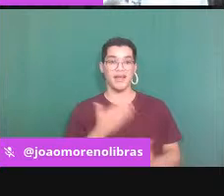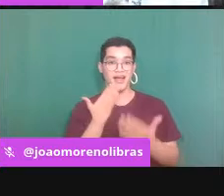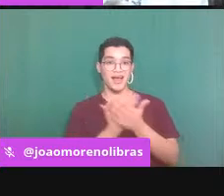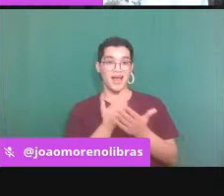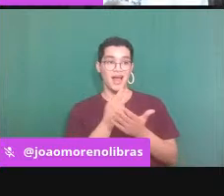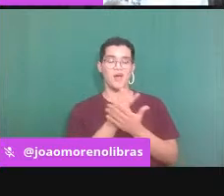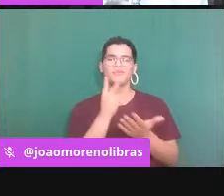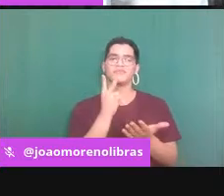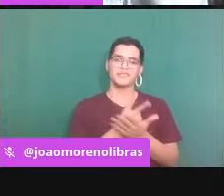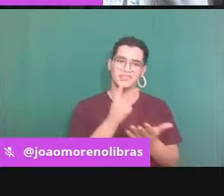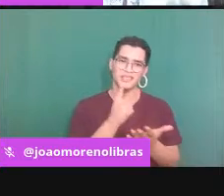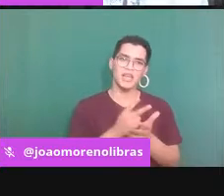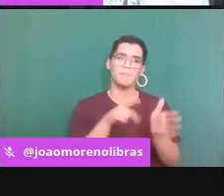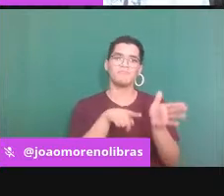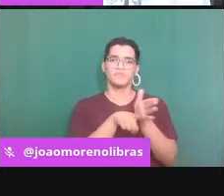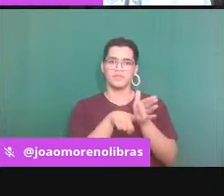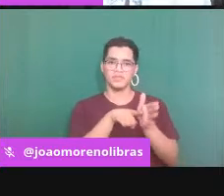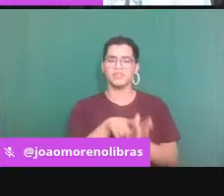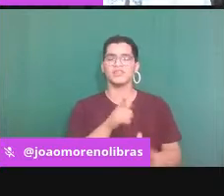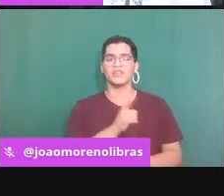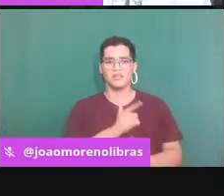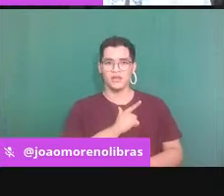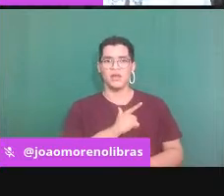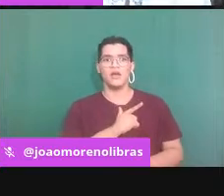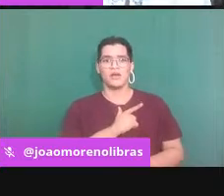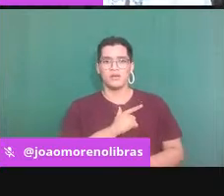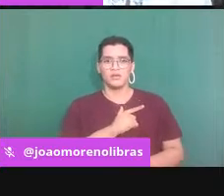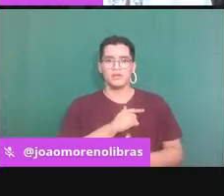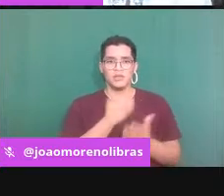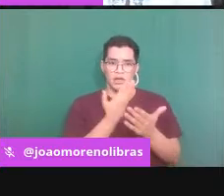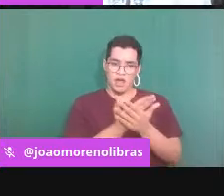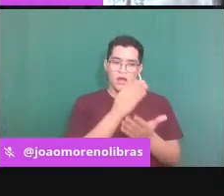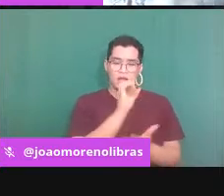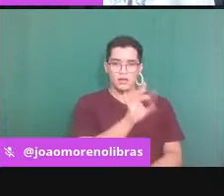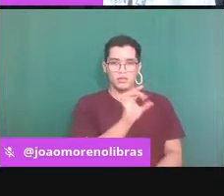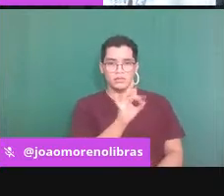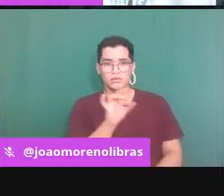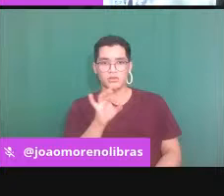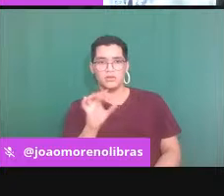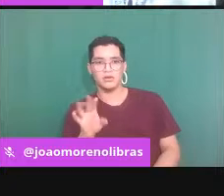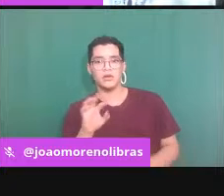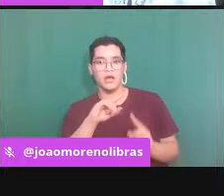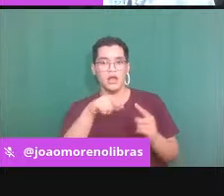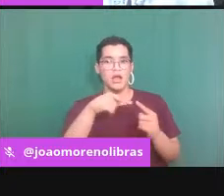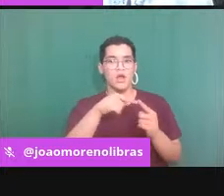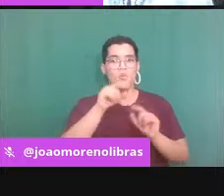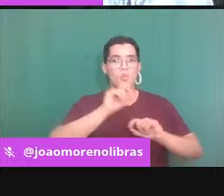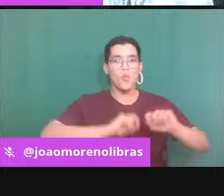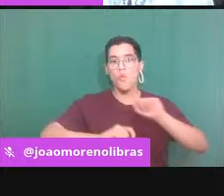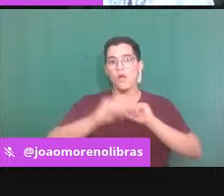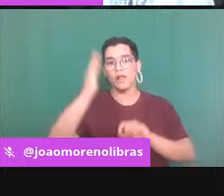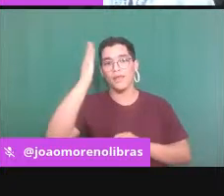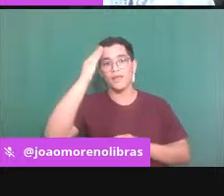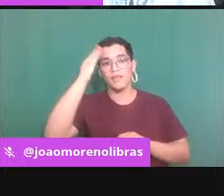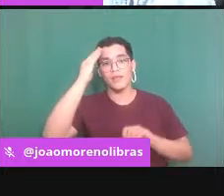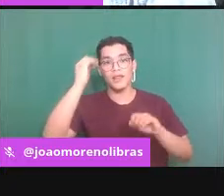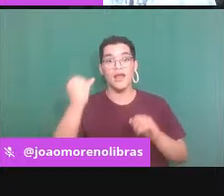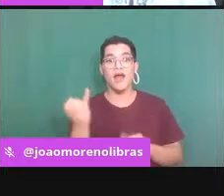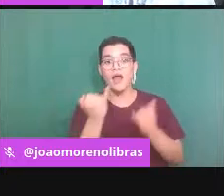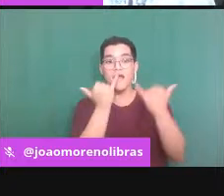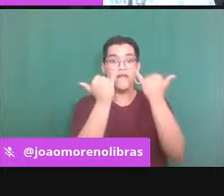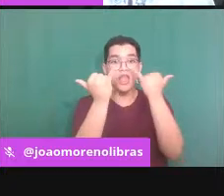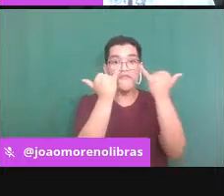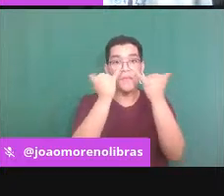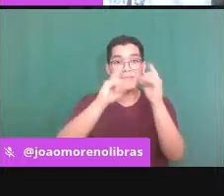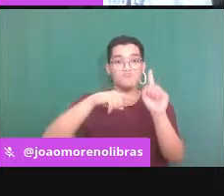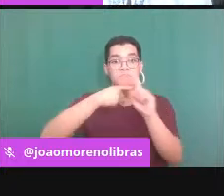Cada aula é uma pesquisa. Cada aula, ela nos impõe a busca da informação, mas principalmente a reflexão, né?